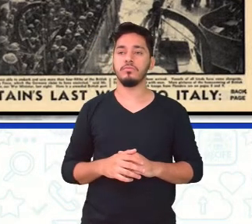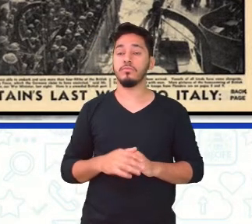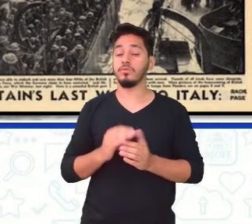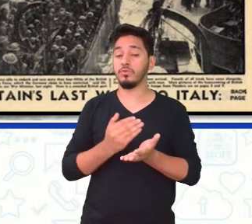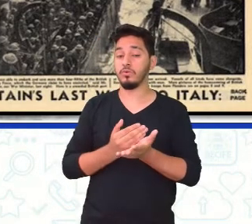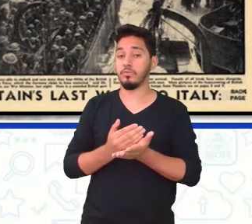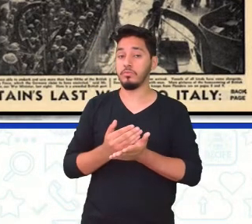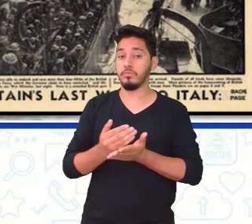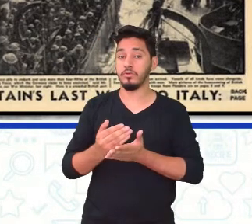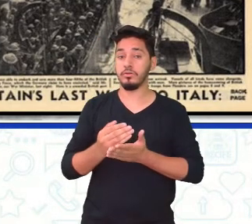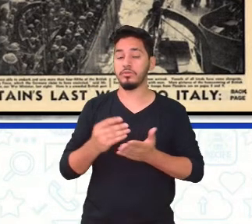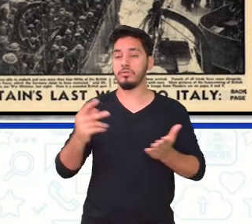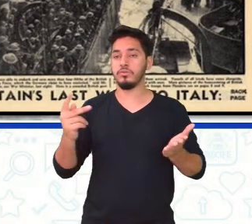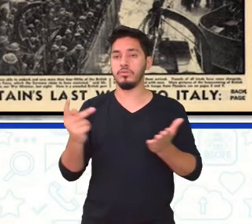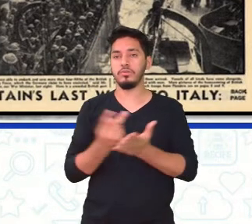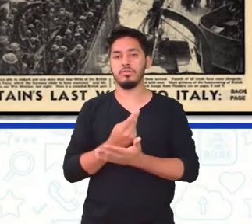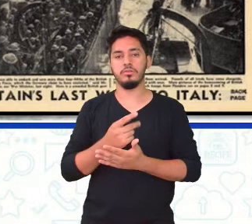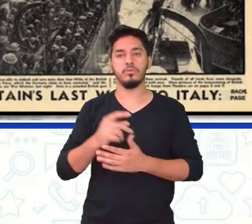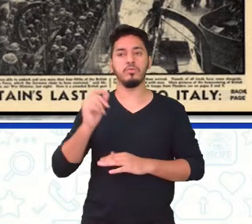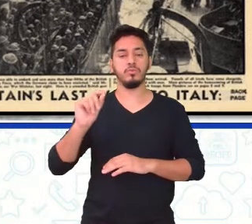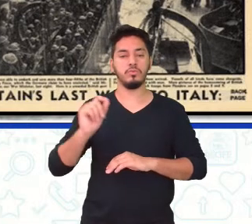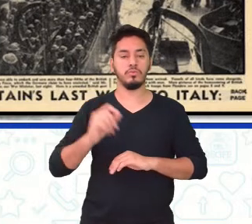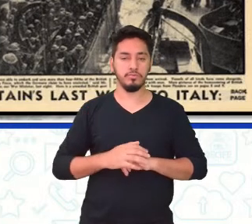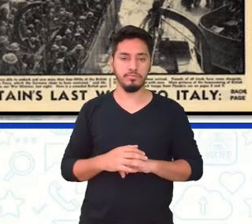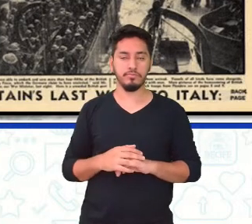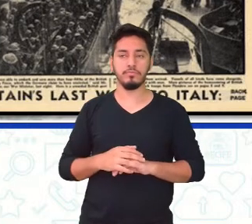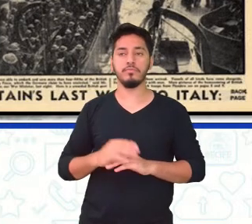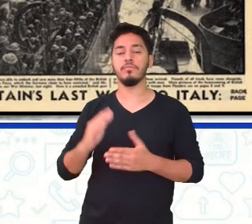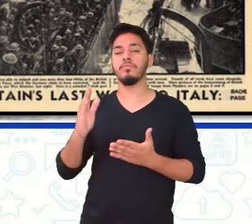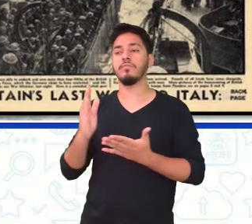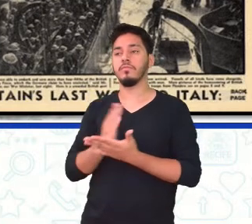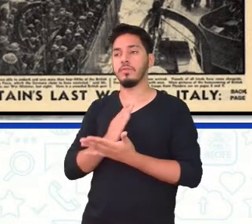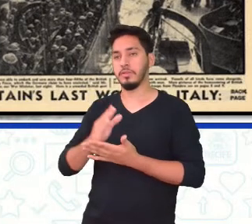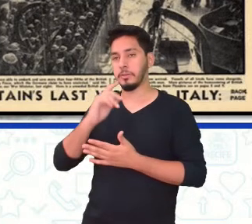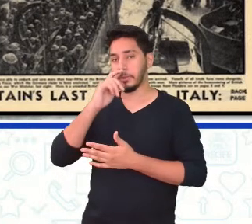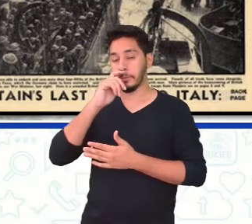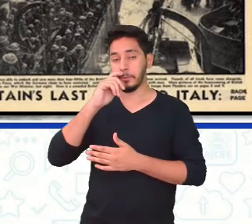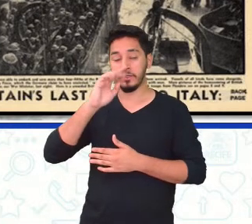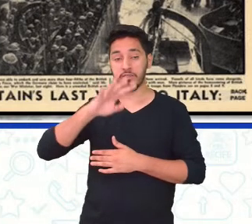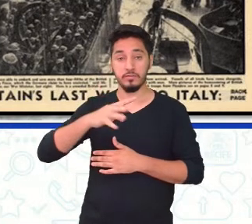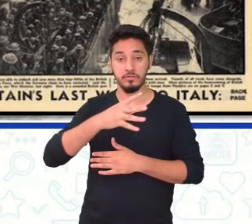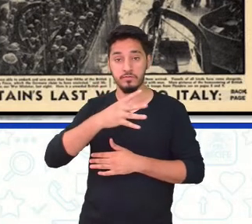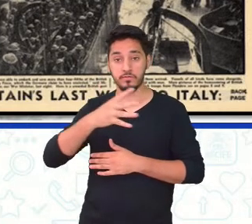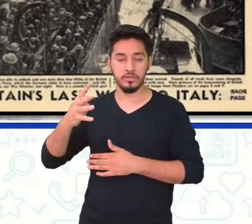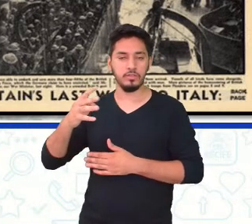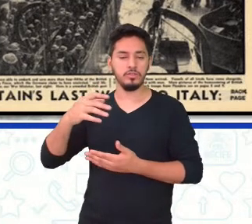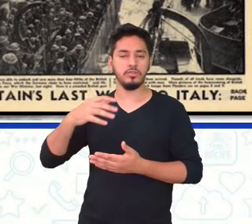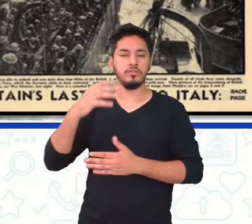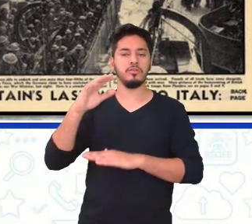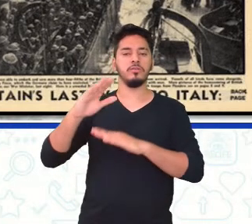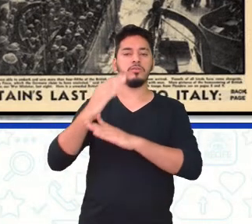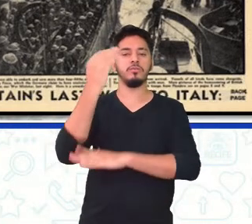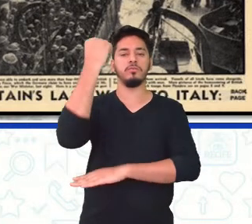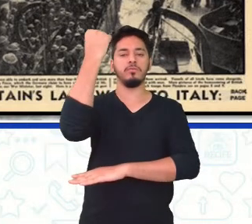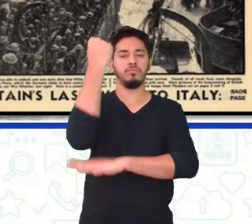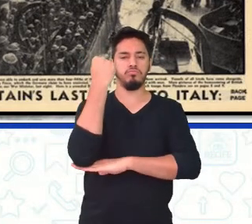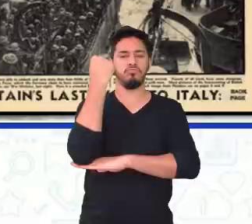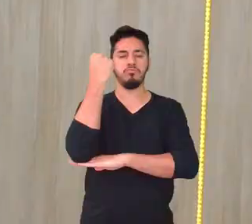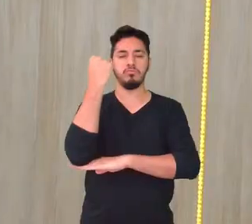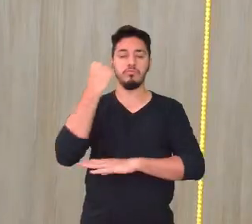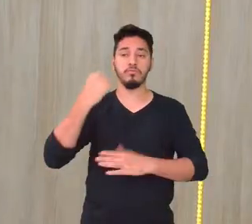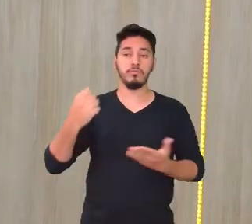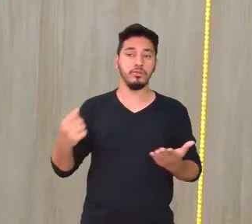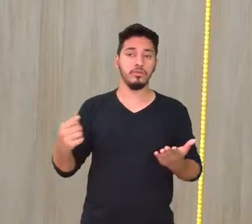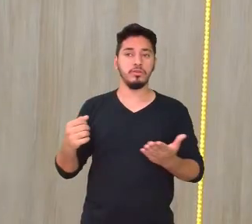começa a ocorrer a partir daí também alguns eventos, né, de resistência, né, como